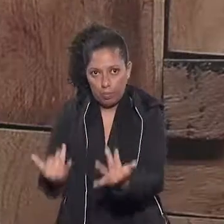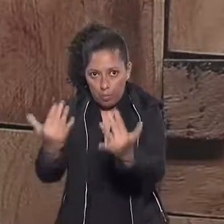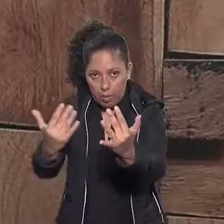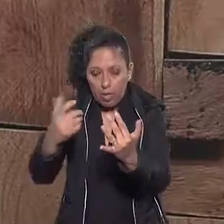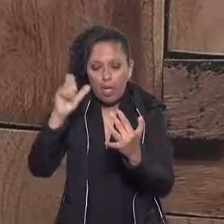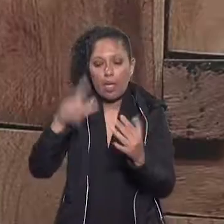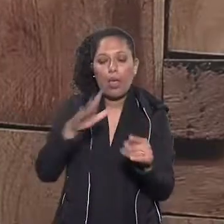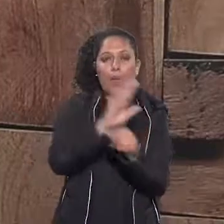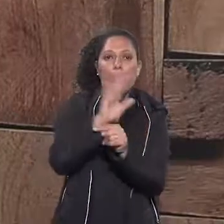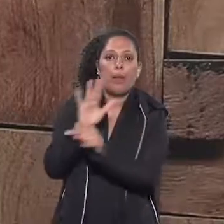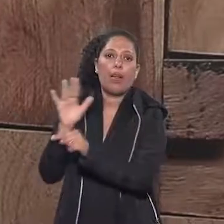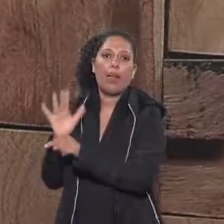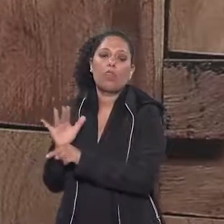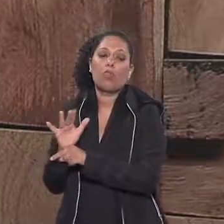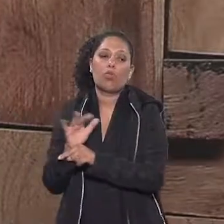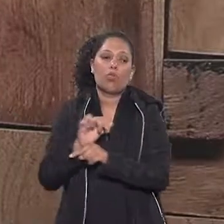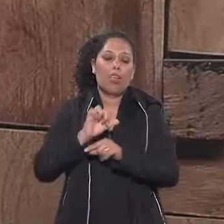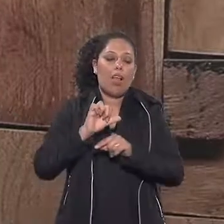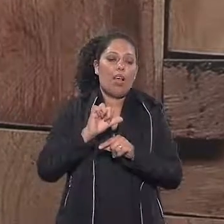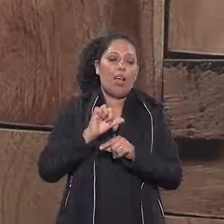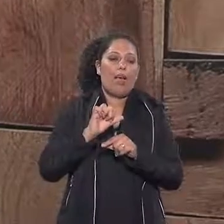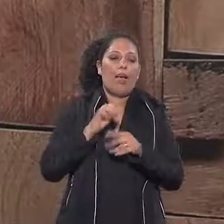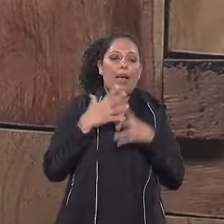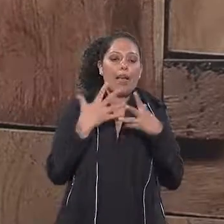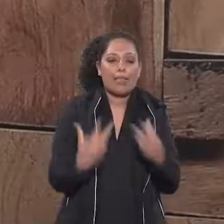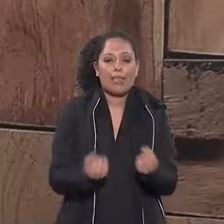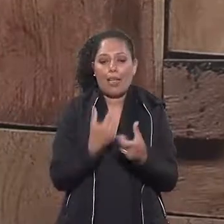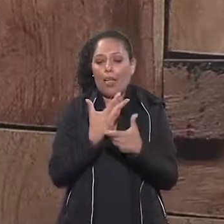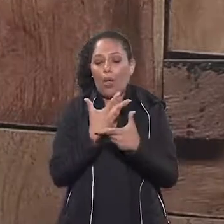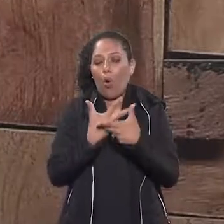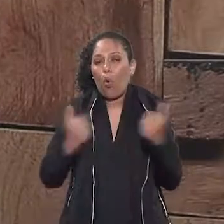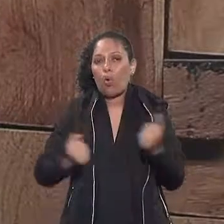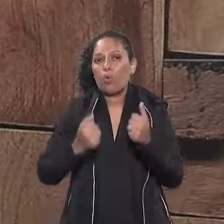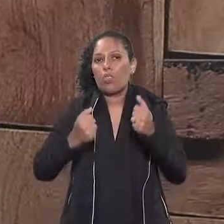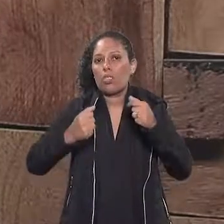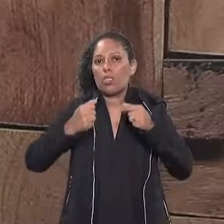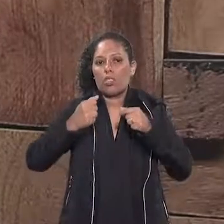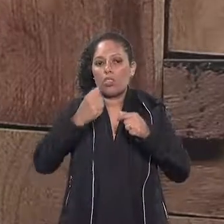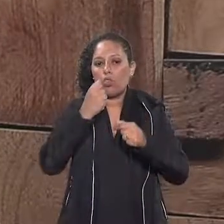maneira de tentar corrigir uma coisa que é totalmente artificial e desequilibrada.